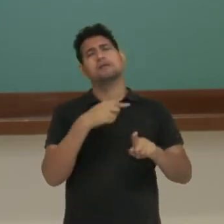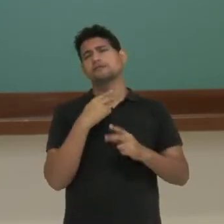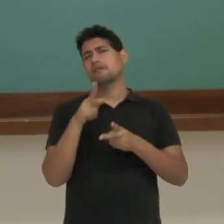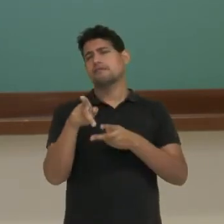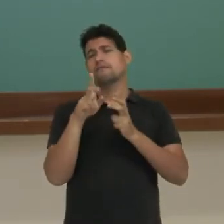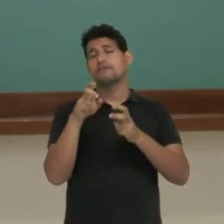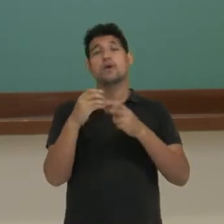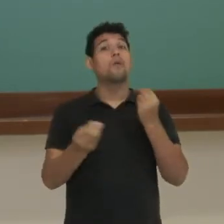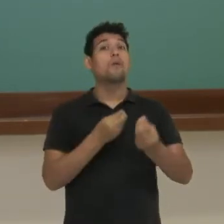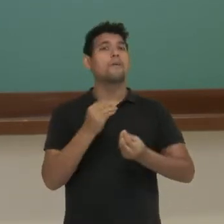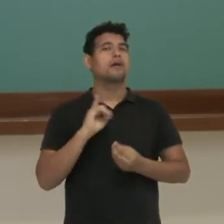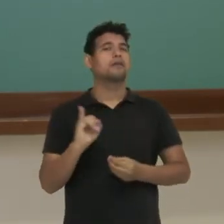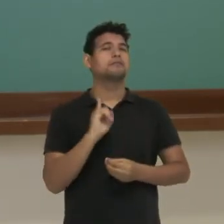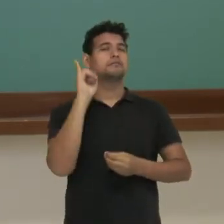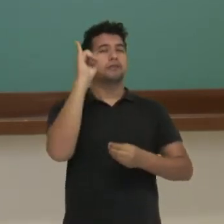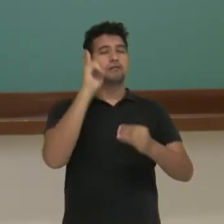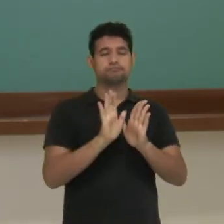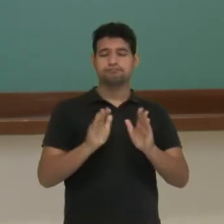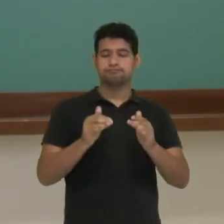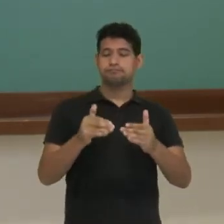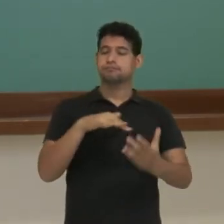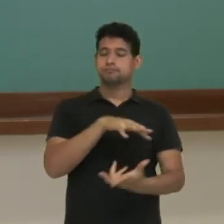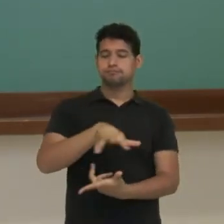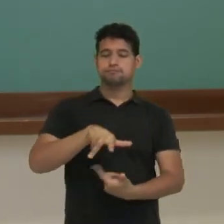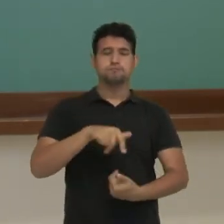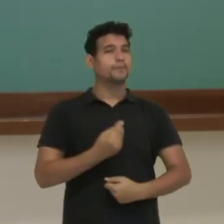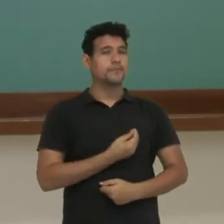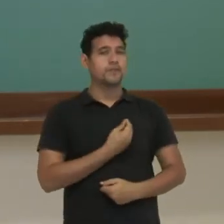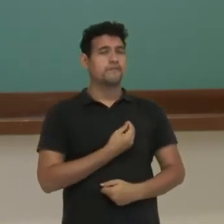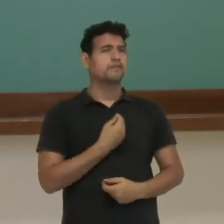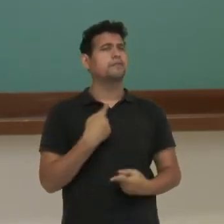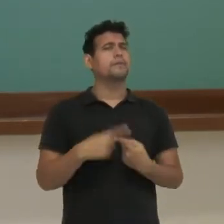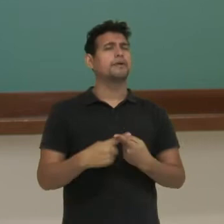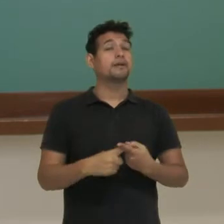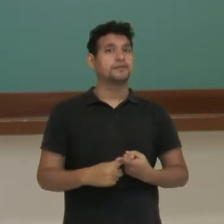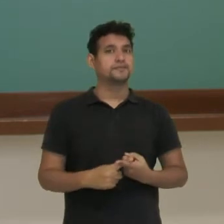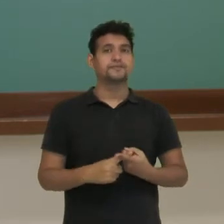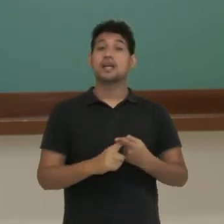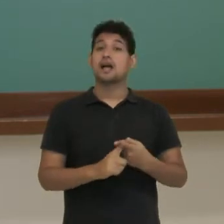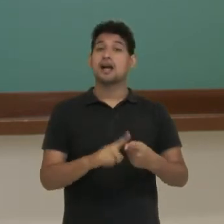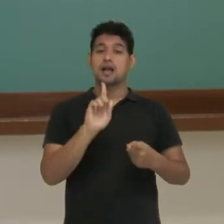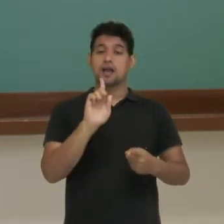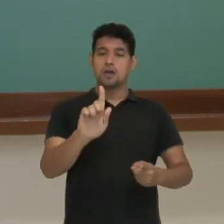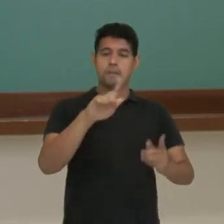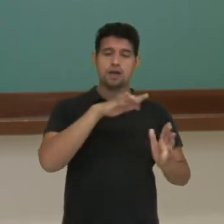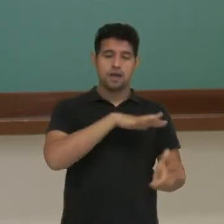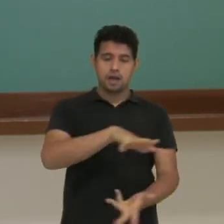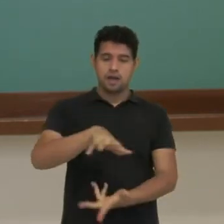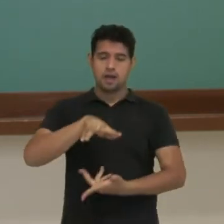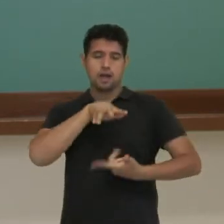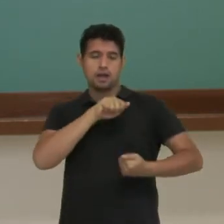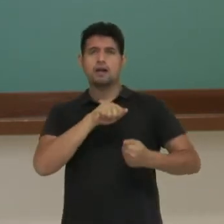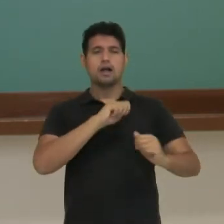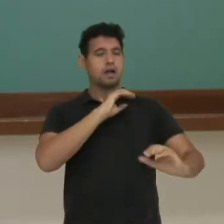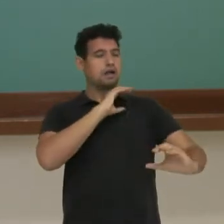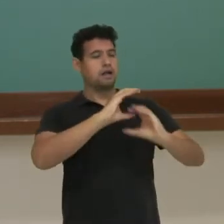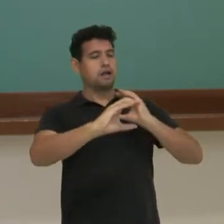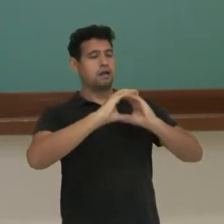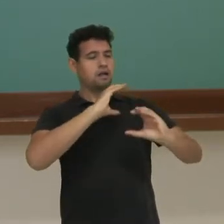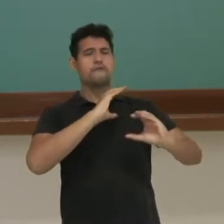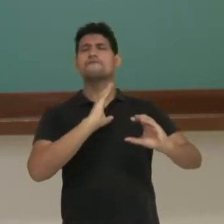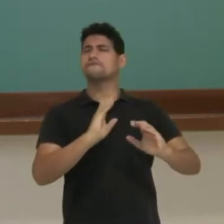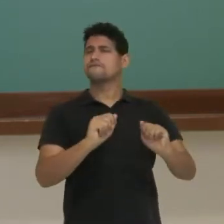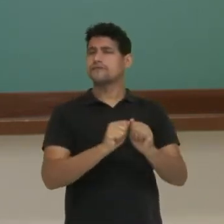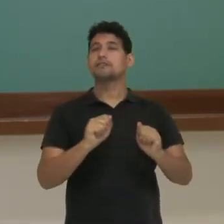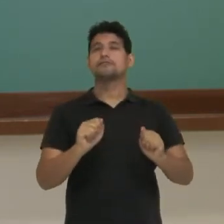grande importância na atual conjuntura do mundo em que vivemos. Afinal de contas, a globalização, essa comunicação que se estabelece